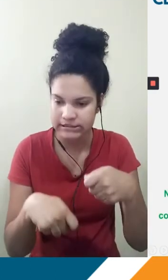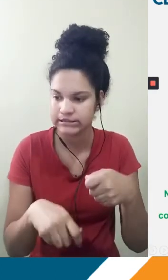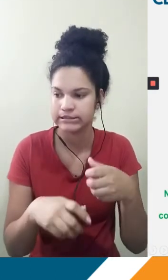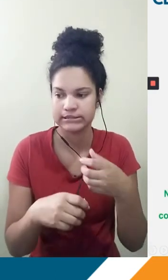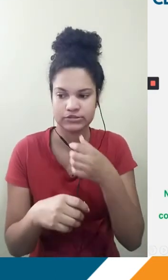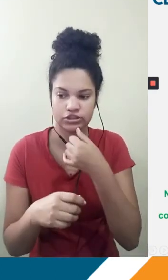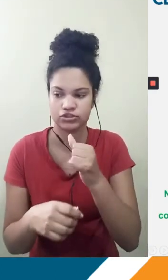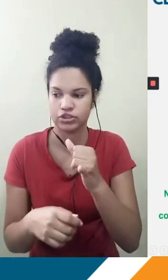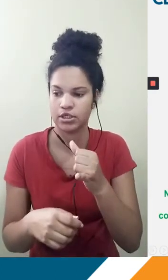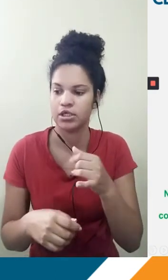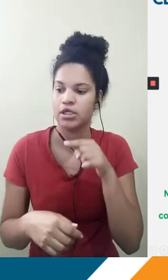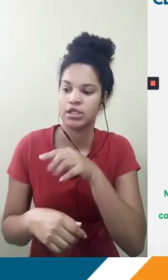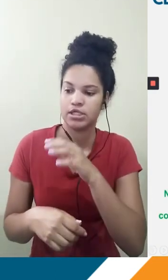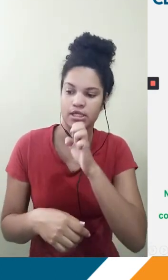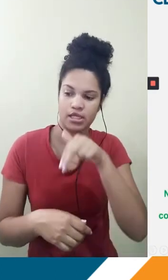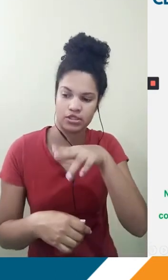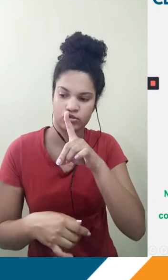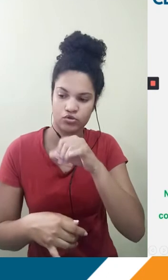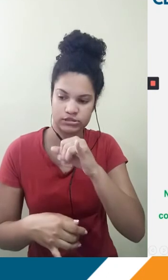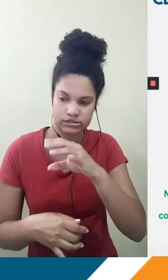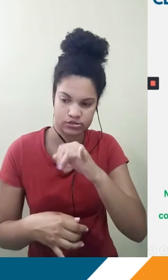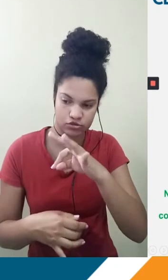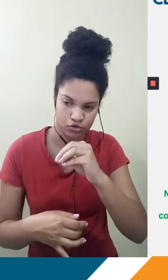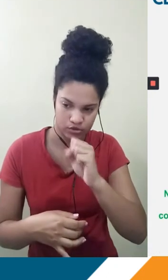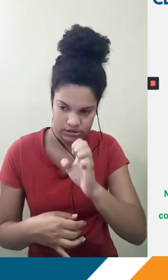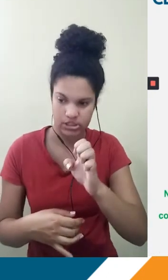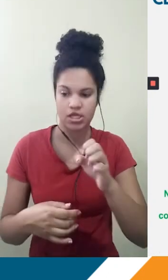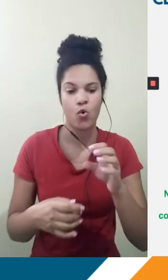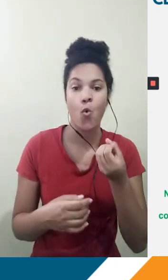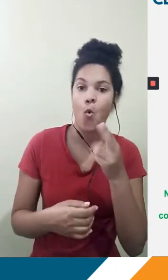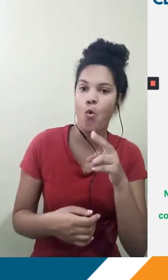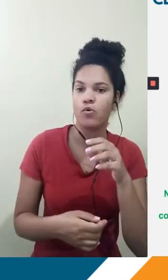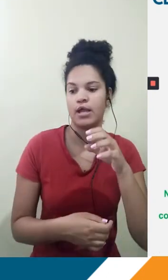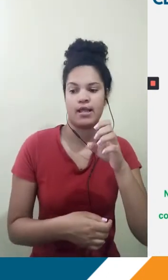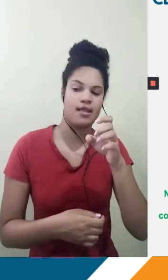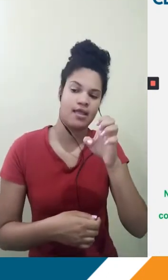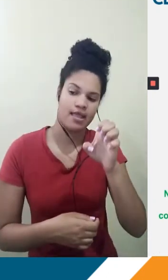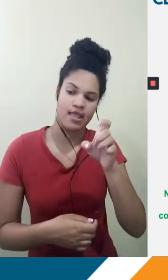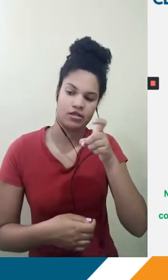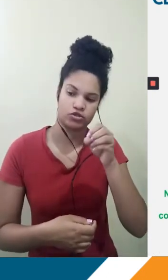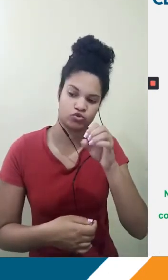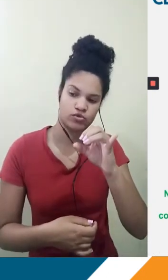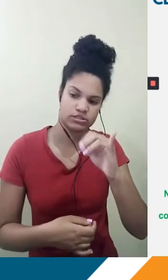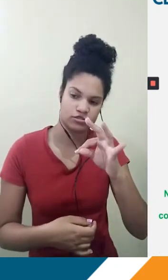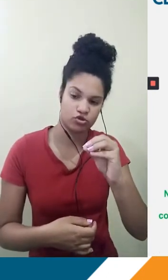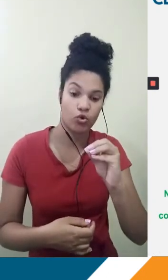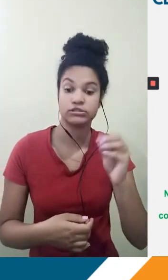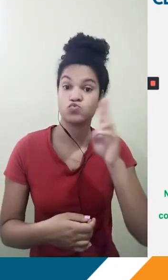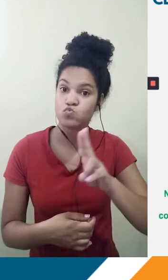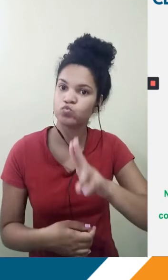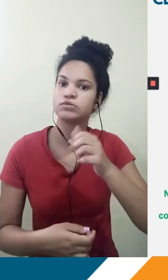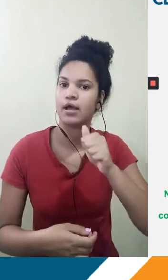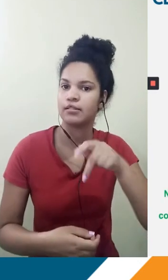exocitose também demandam produção de gasto, produção e gasto de ATP, de energia para funcionar.